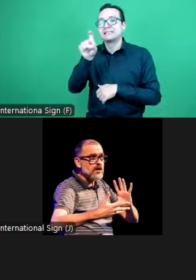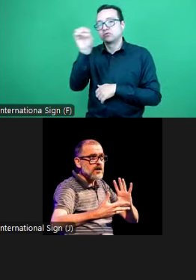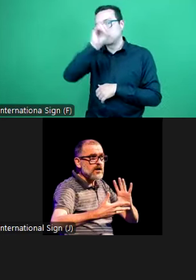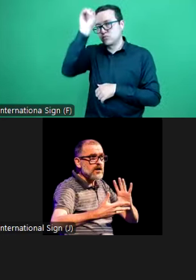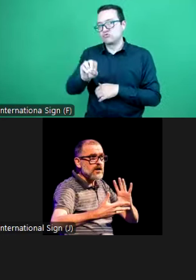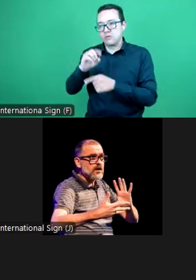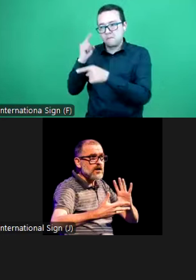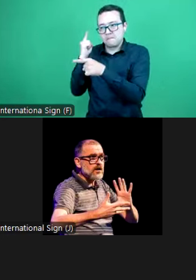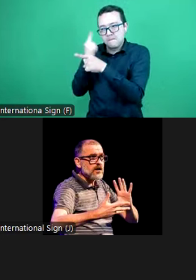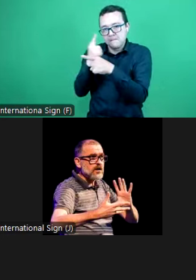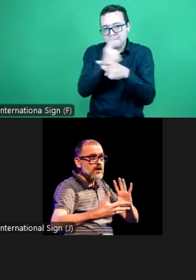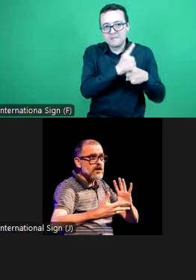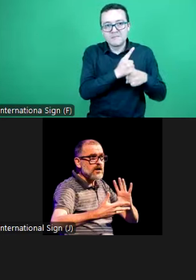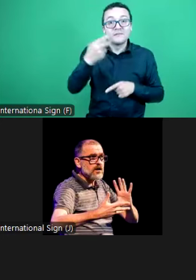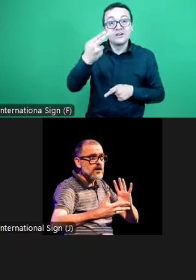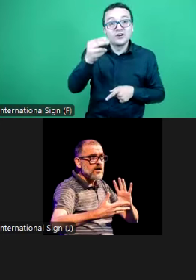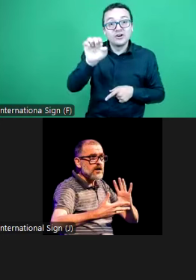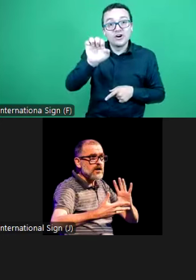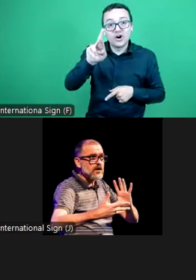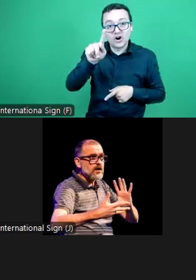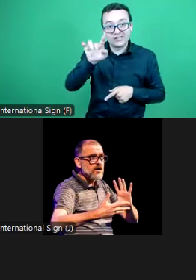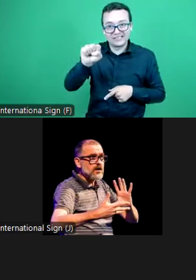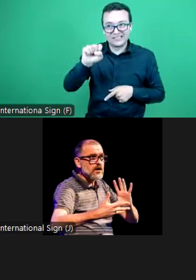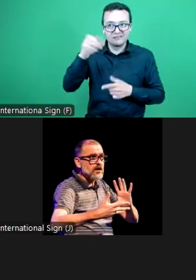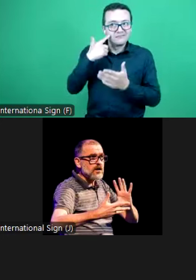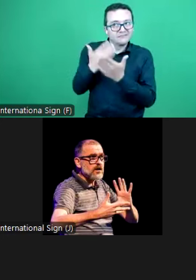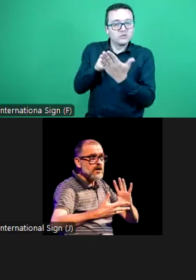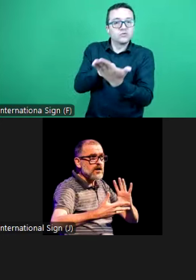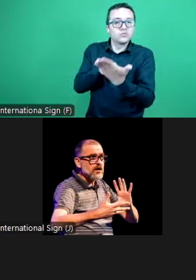Que cuentan con tensiómetros de precisión.